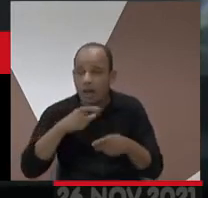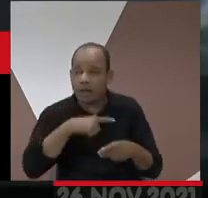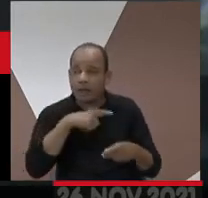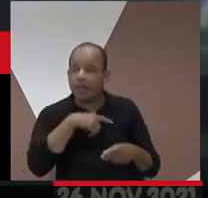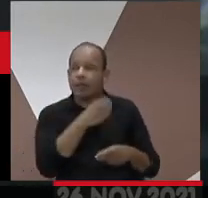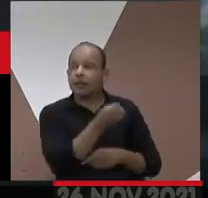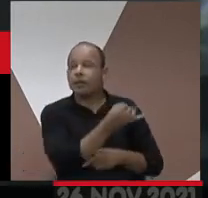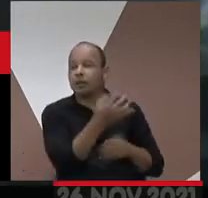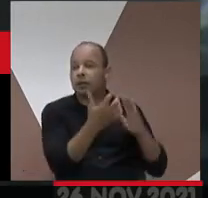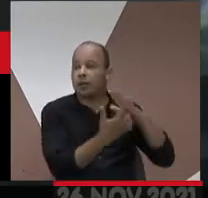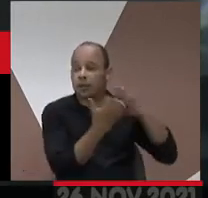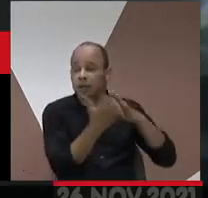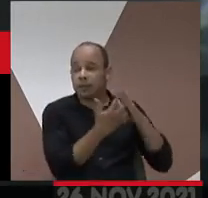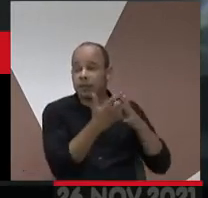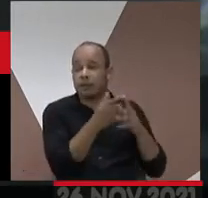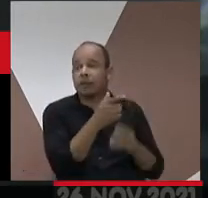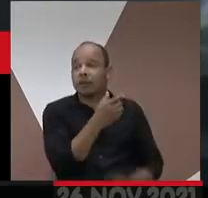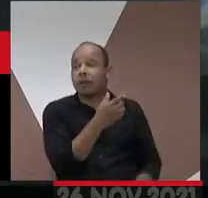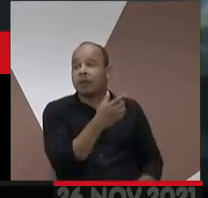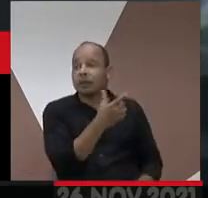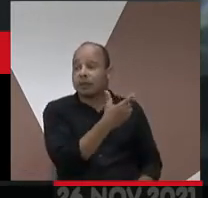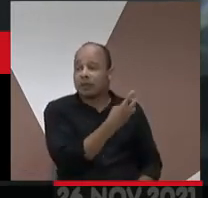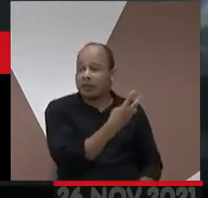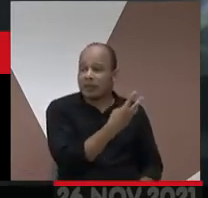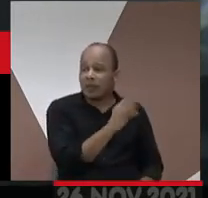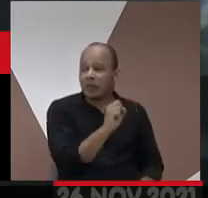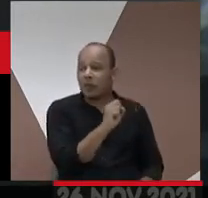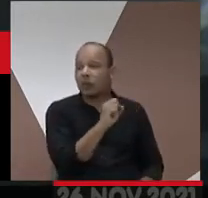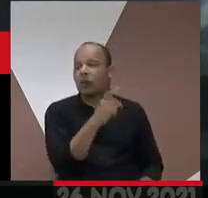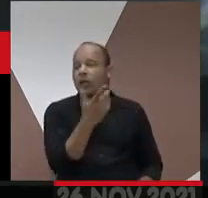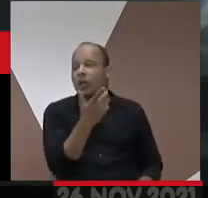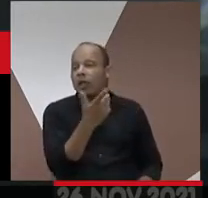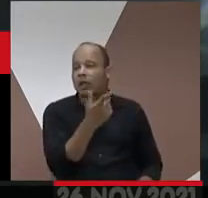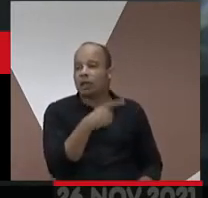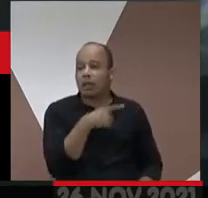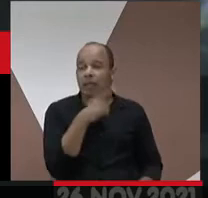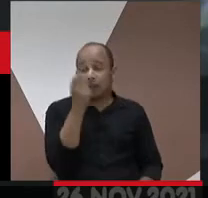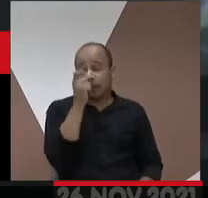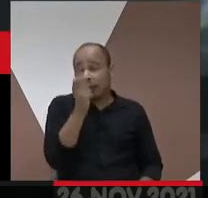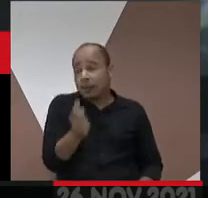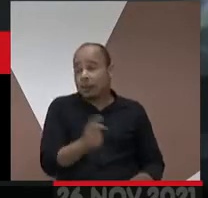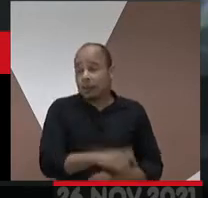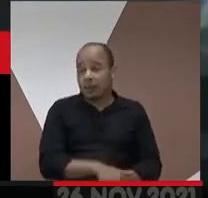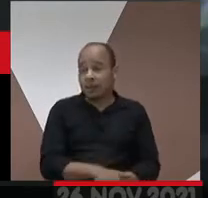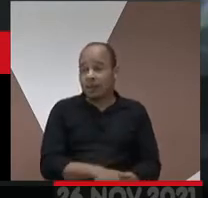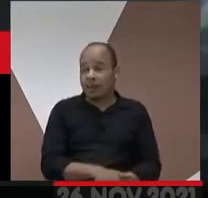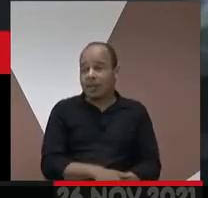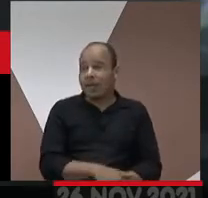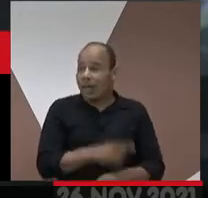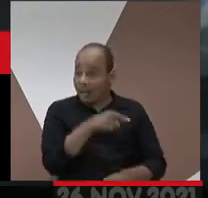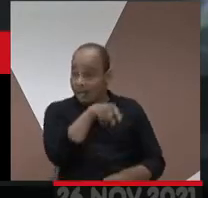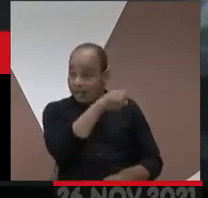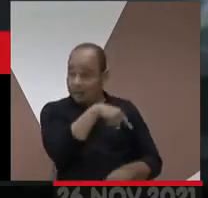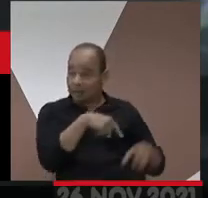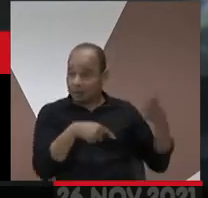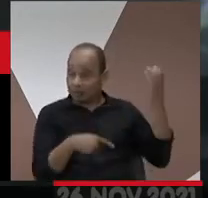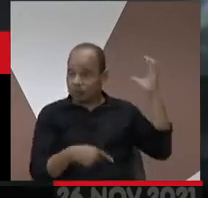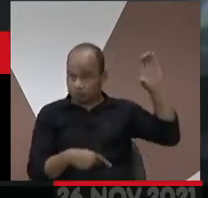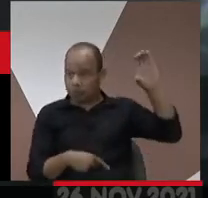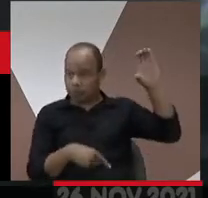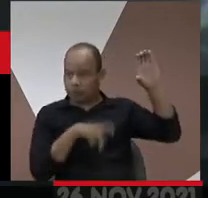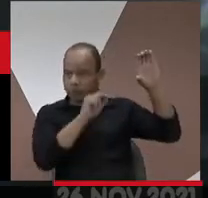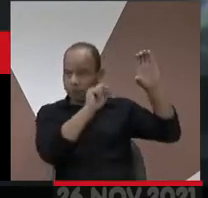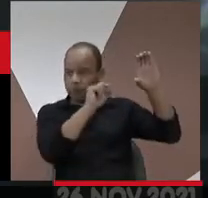com os municípios. Aí publica aí uma foto que fui lá na época. Ok, nós recebemos, nós abrimos